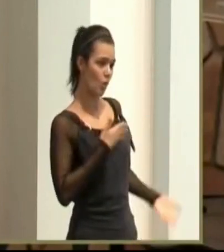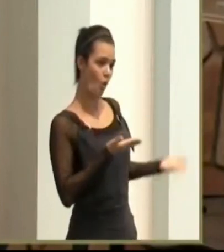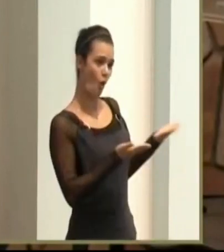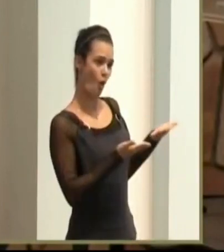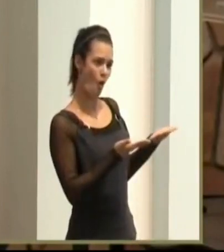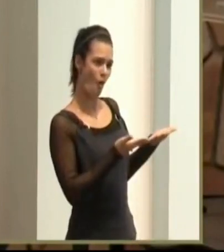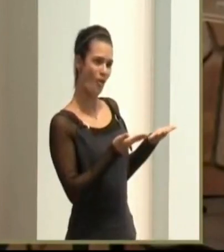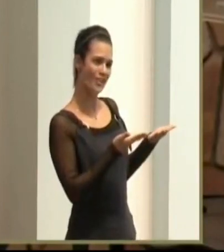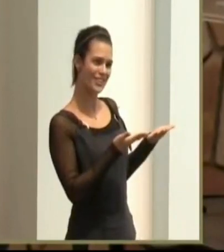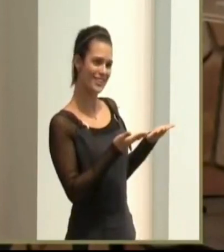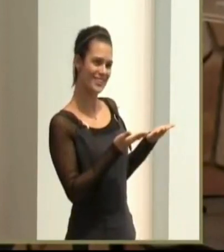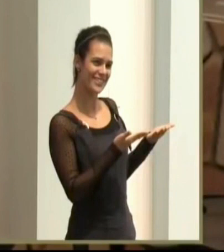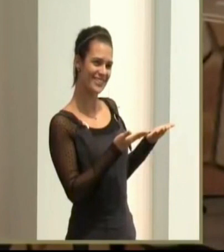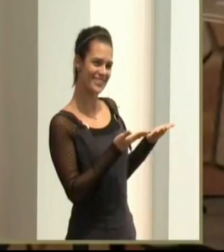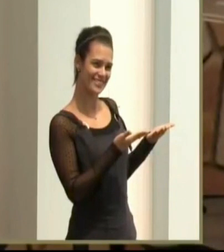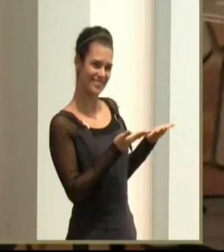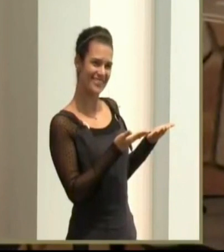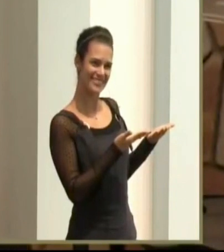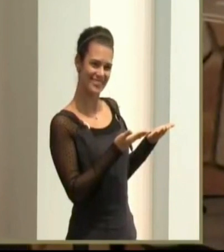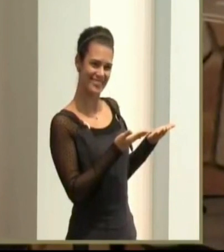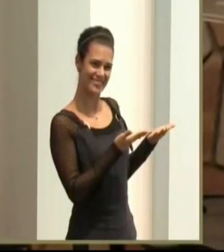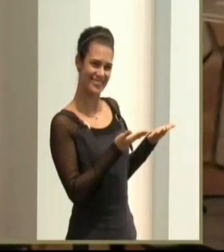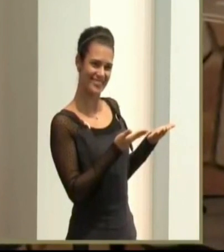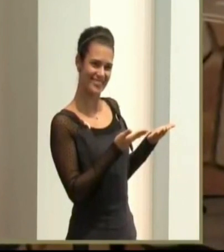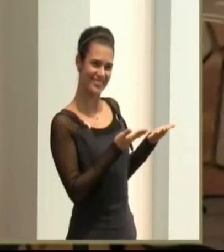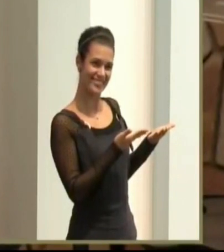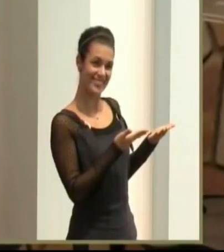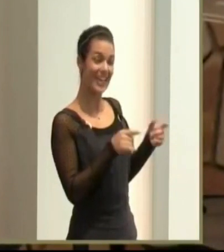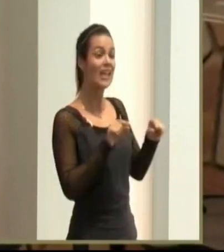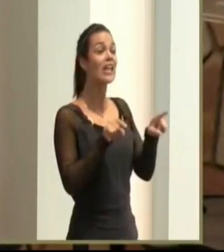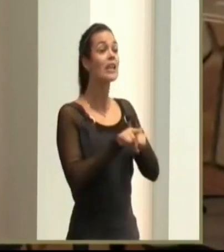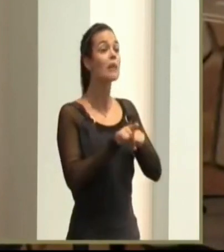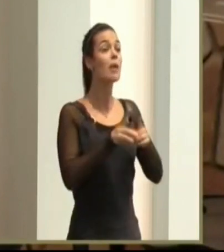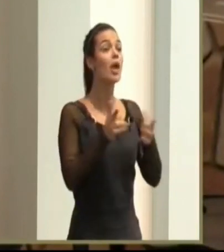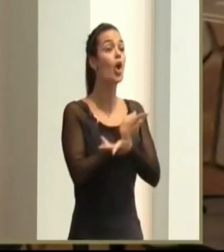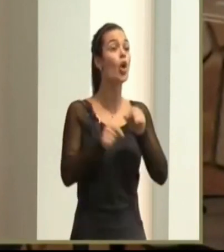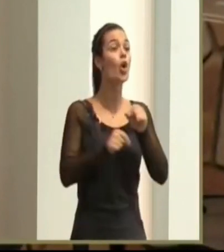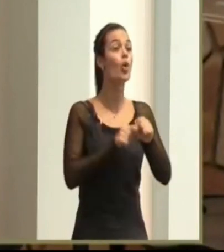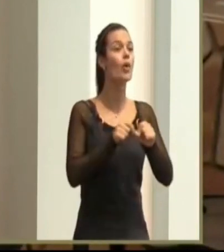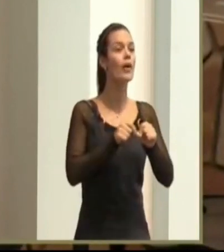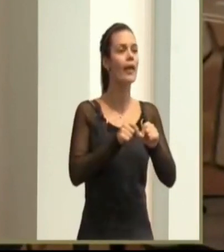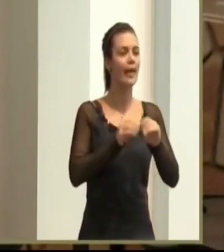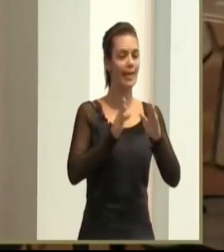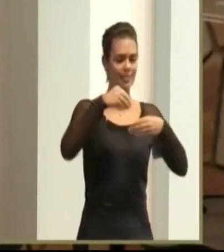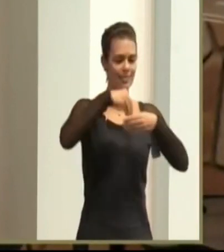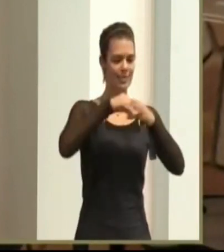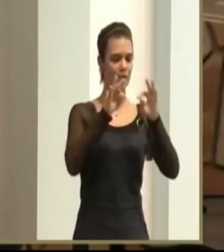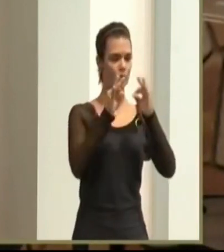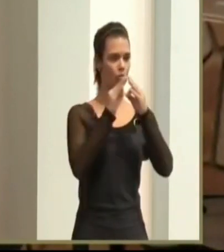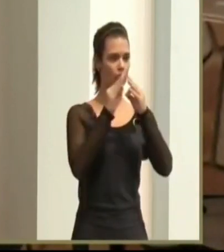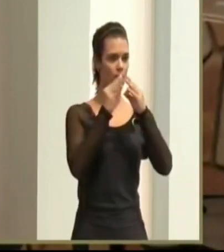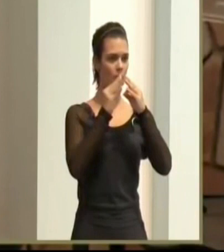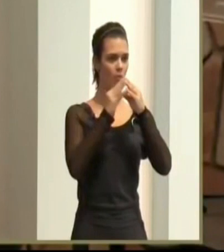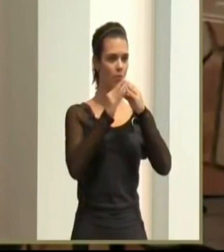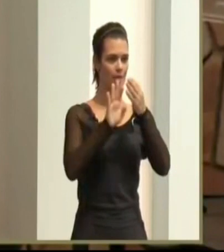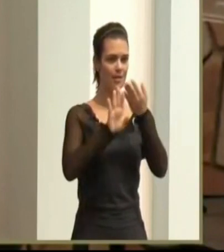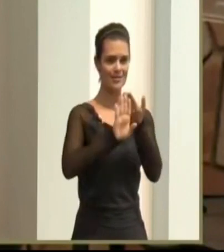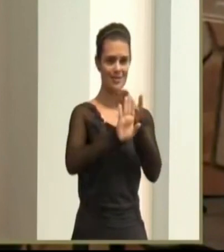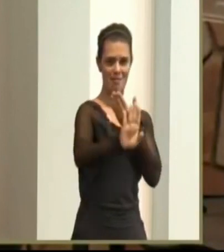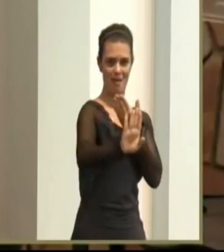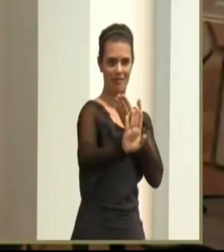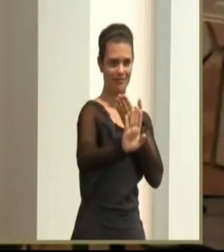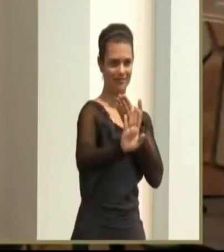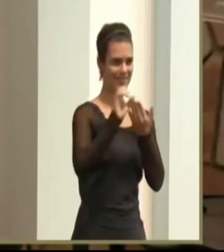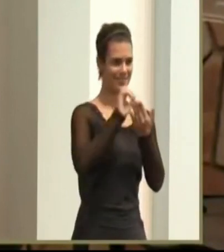Agonizando, o véu do templo se rasga e Jesus diz: Pai, na tua mão entrego o meu espírito, e